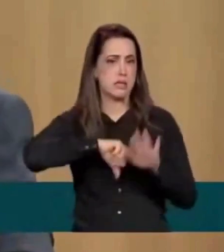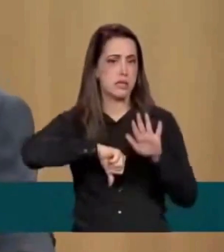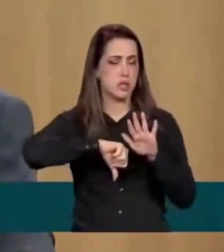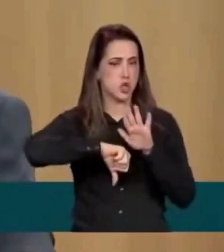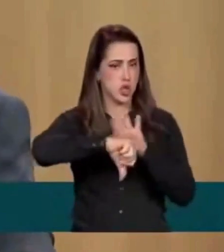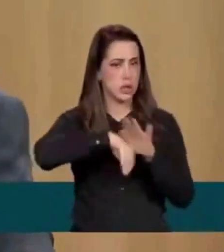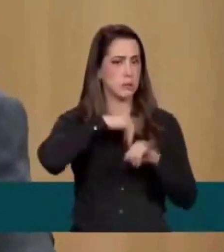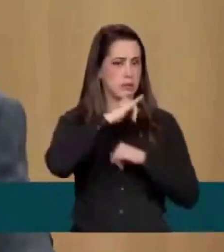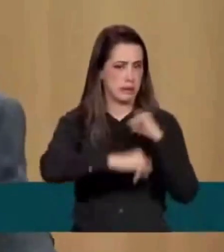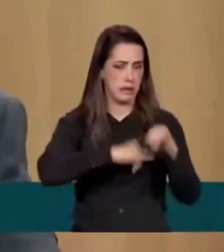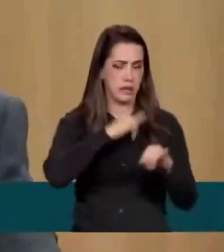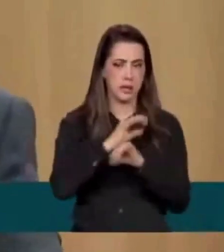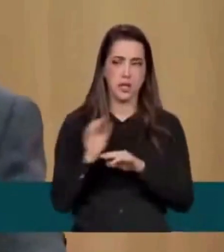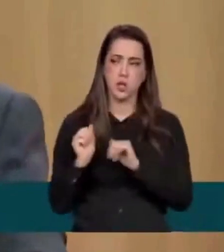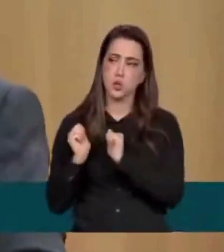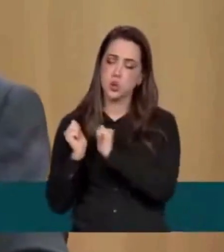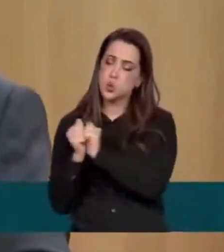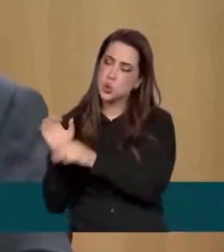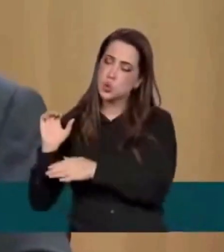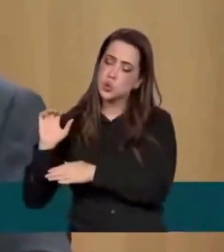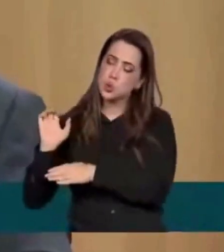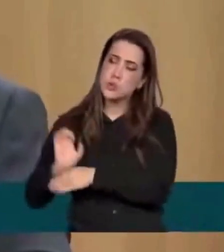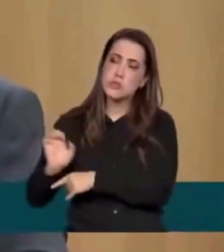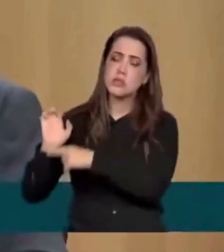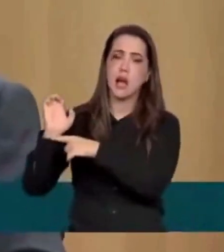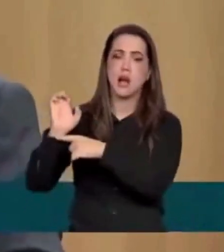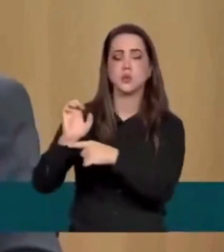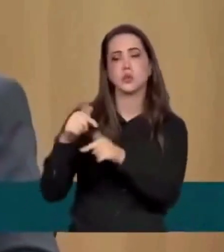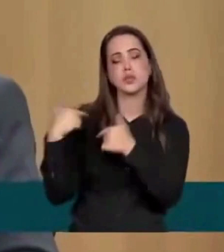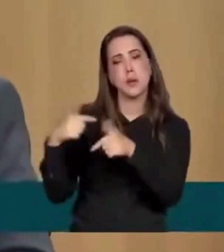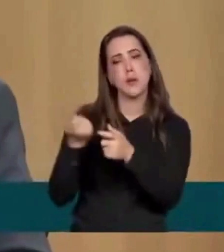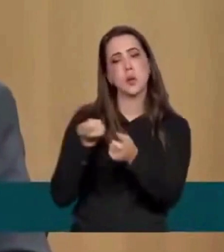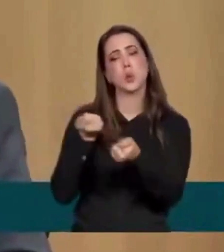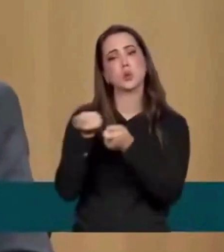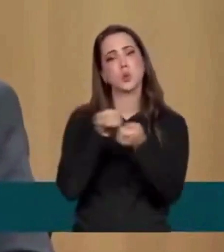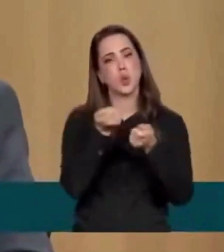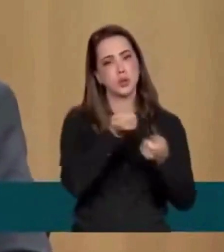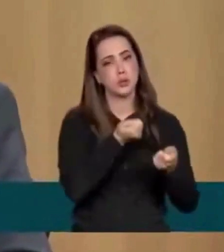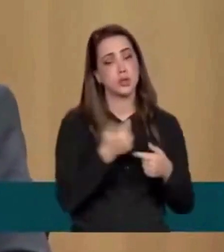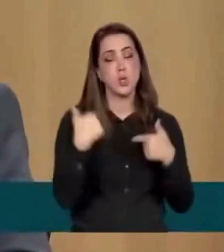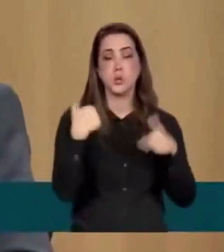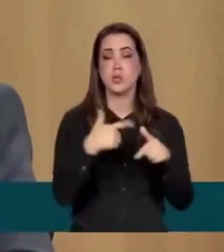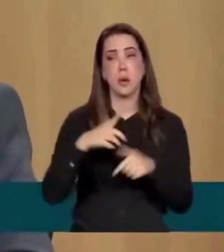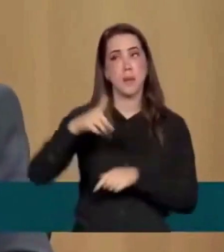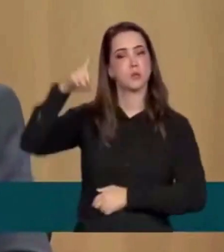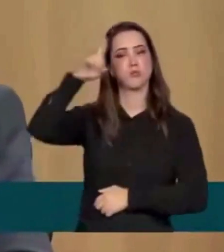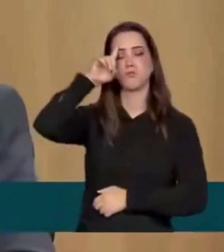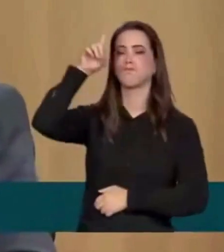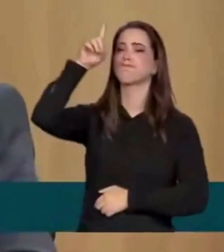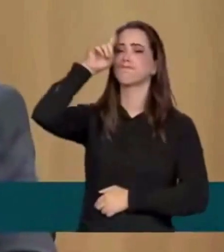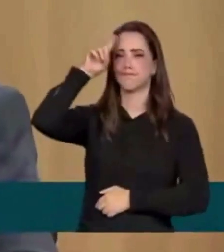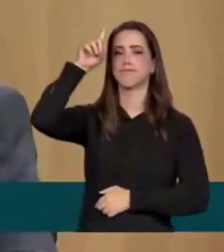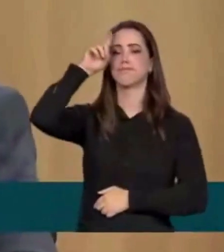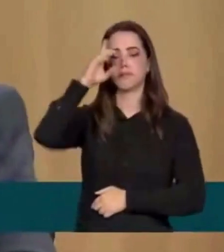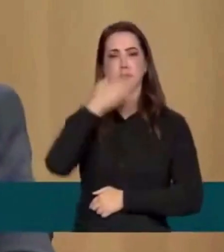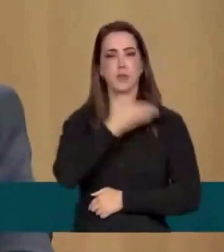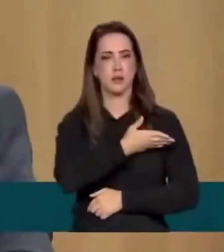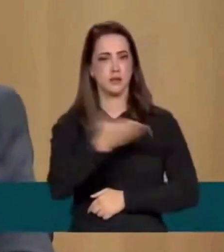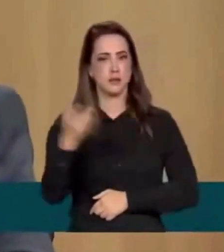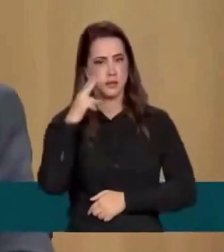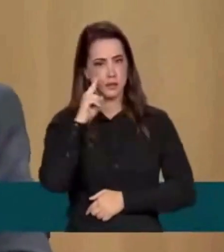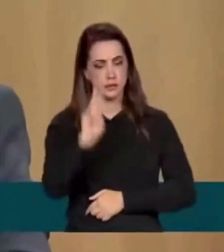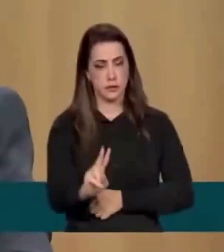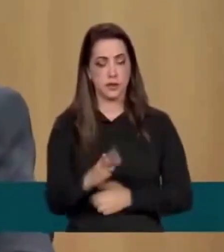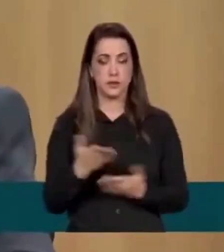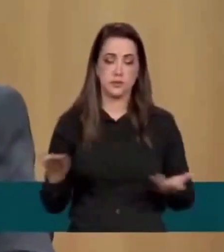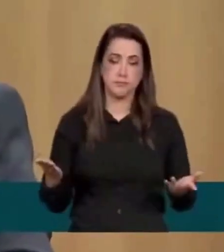e com os estados atuando na contenção. E as operações têm sido diárias. As senhoras e os senhores estão